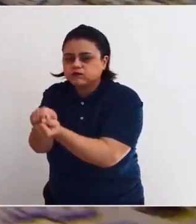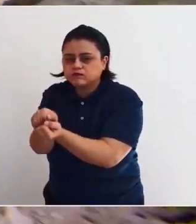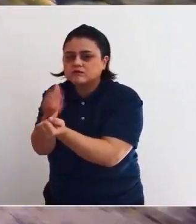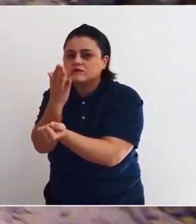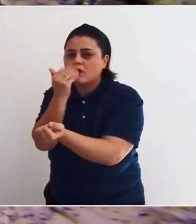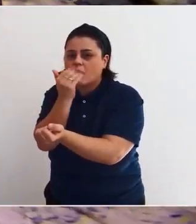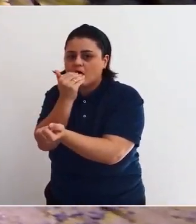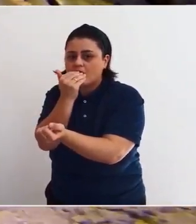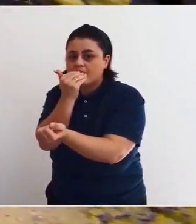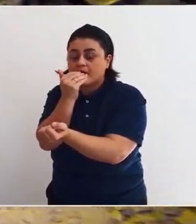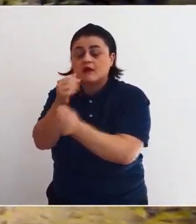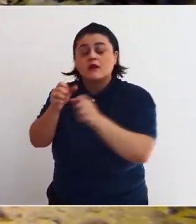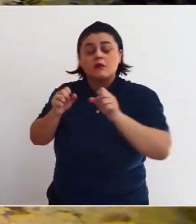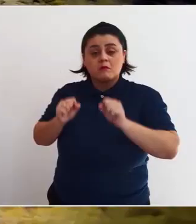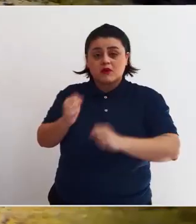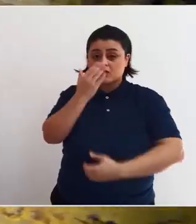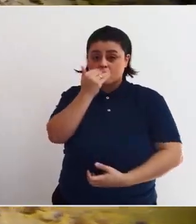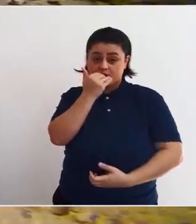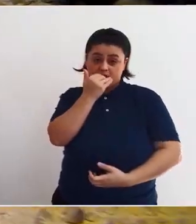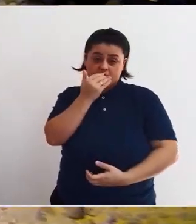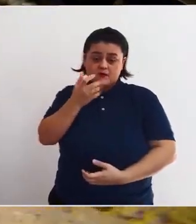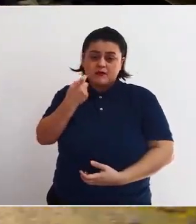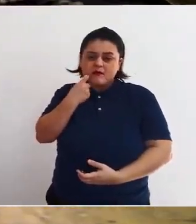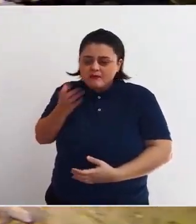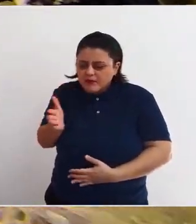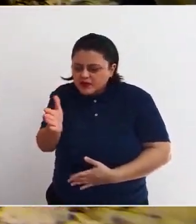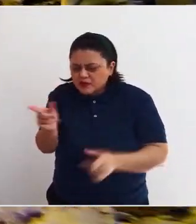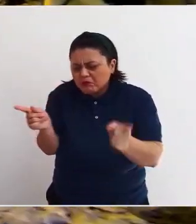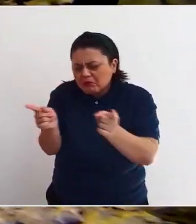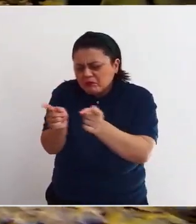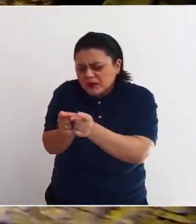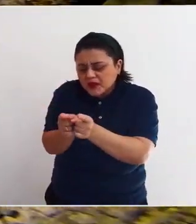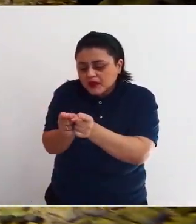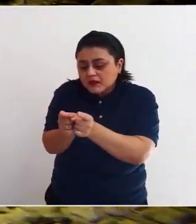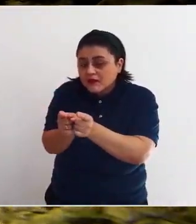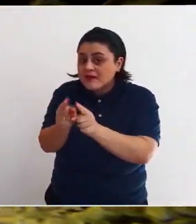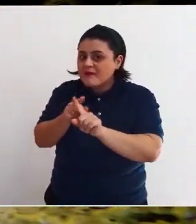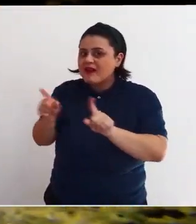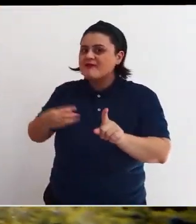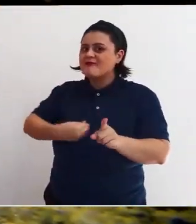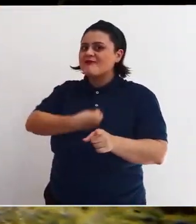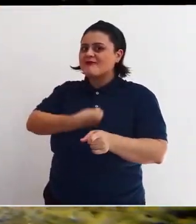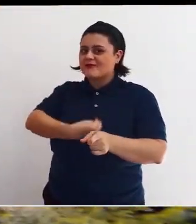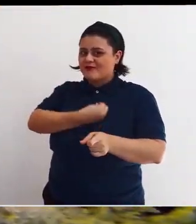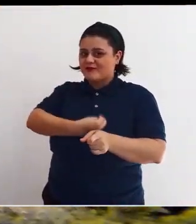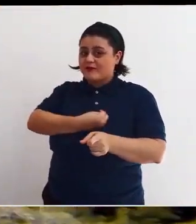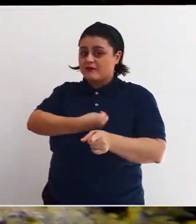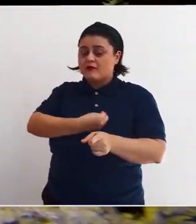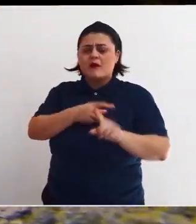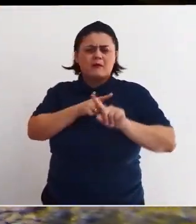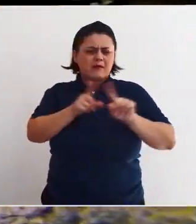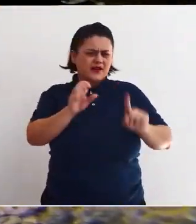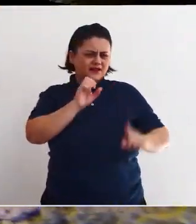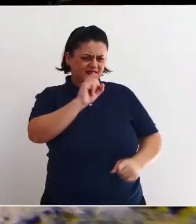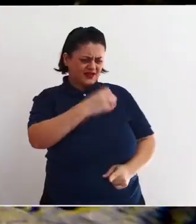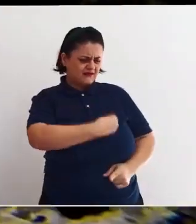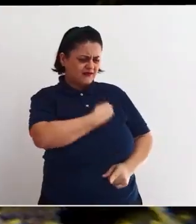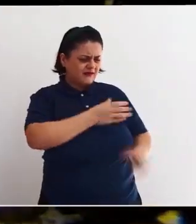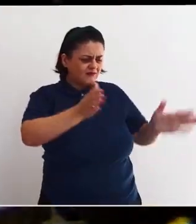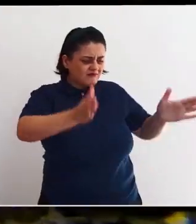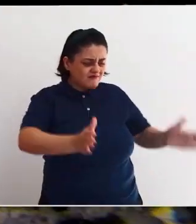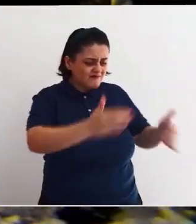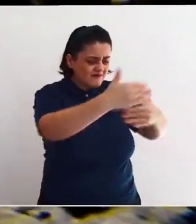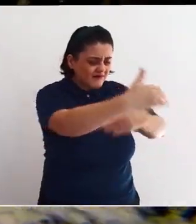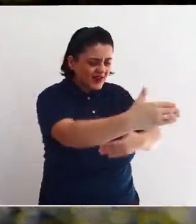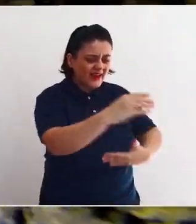engolem. Alimentam-se de pequenos peixes e normalmente só os comem vivos. Mas em cativeiro